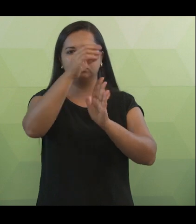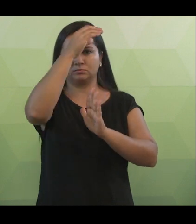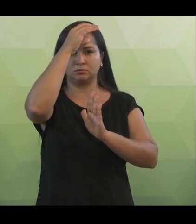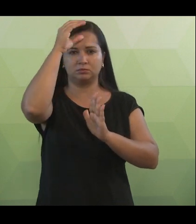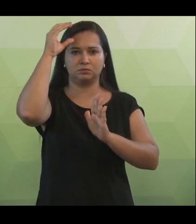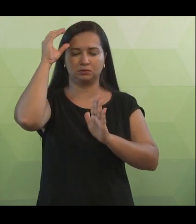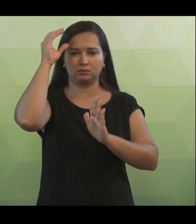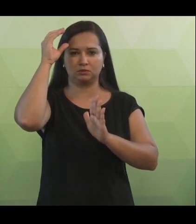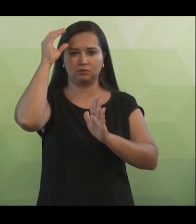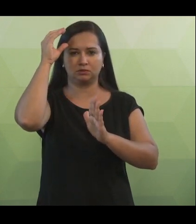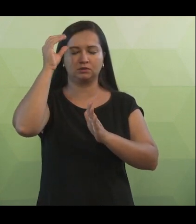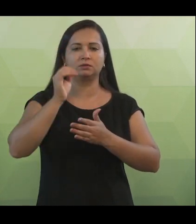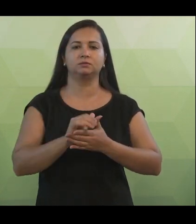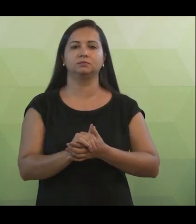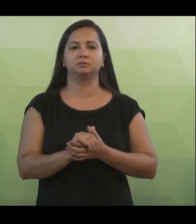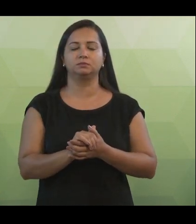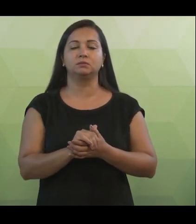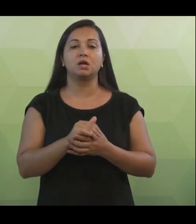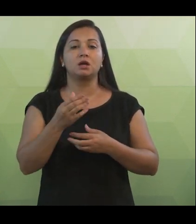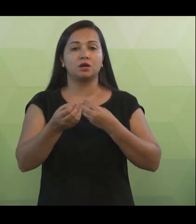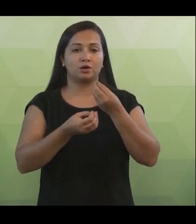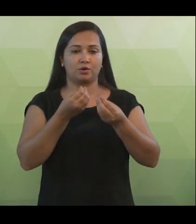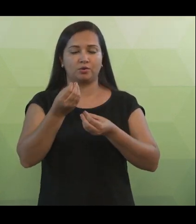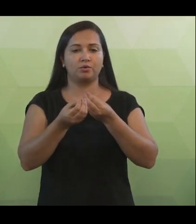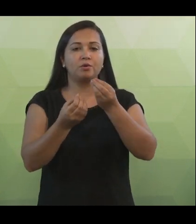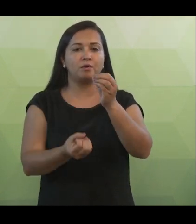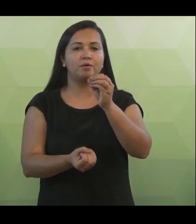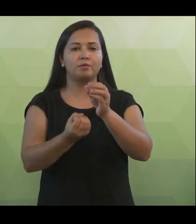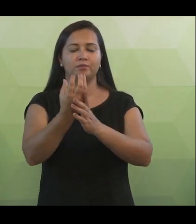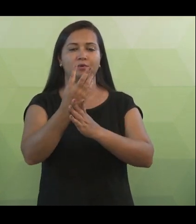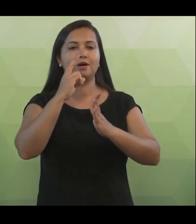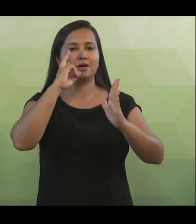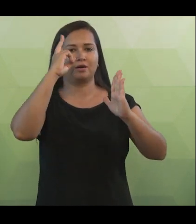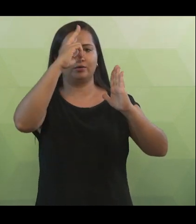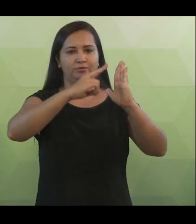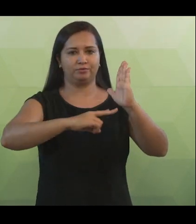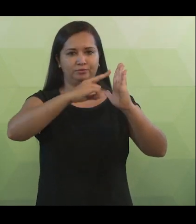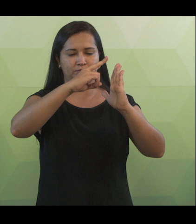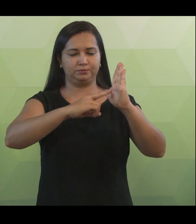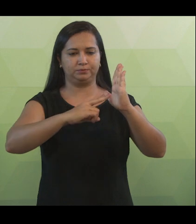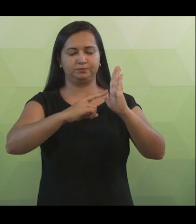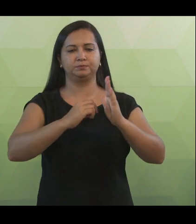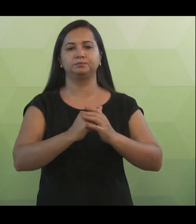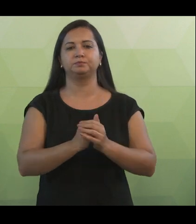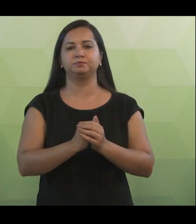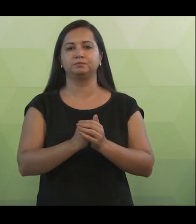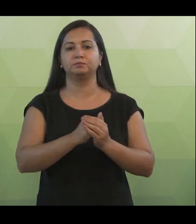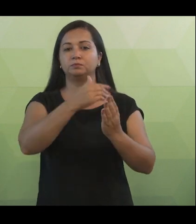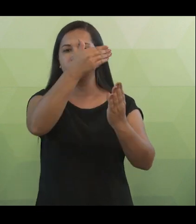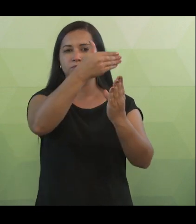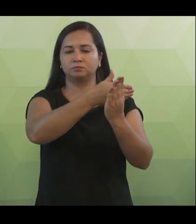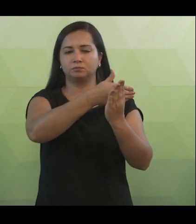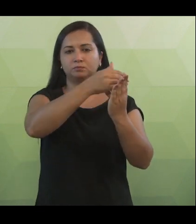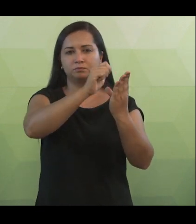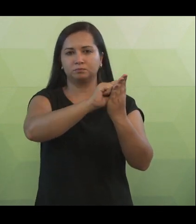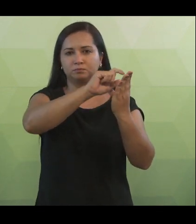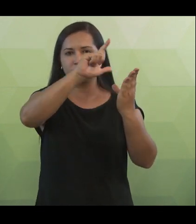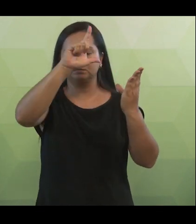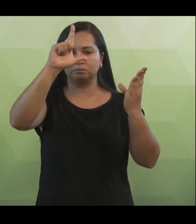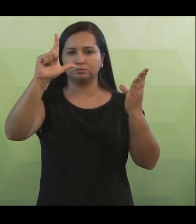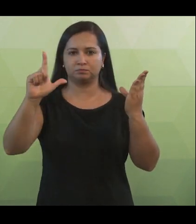Vamos criar a função de visualização. Abra o arquivo functions.php, que está dentro da